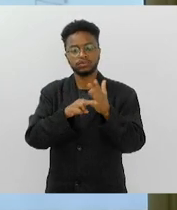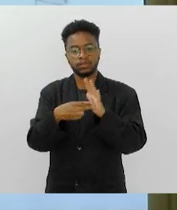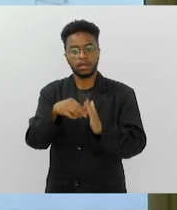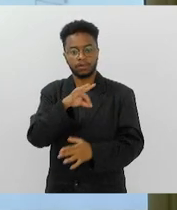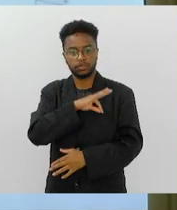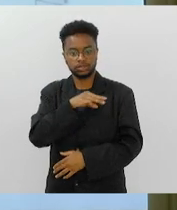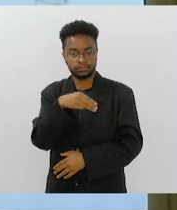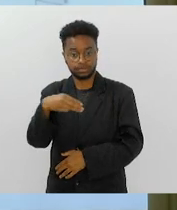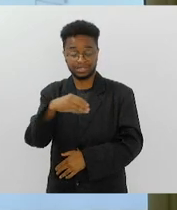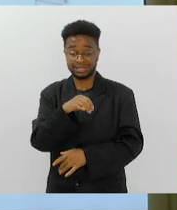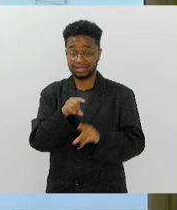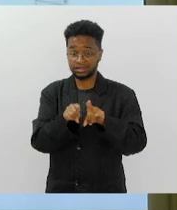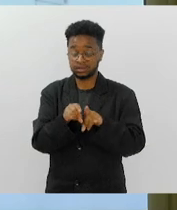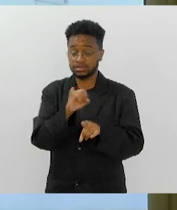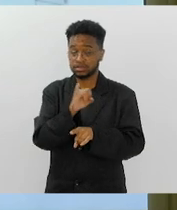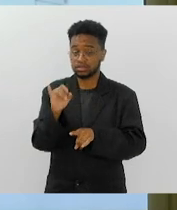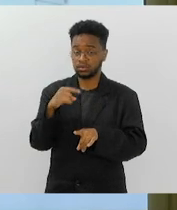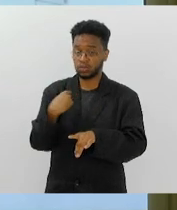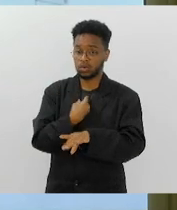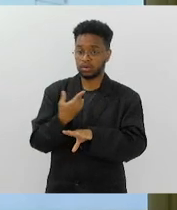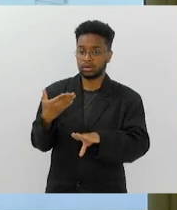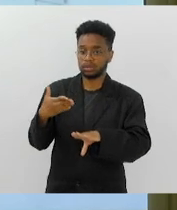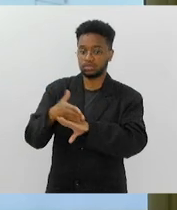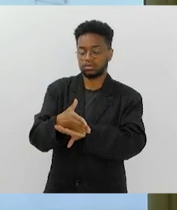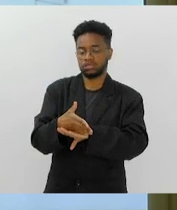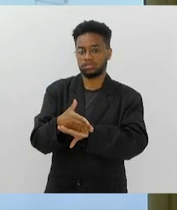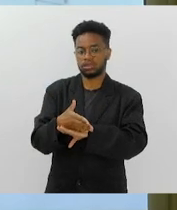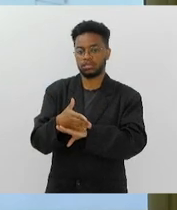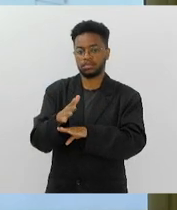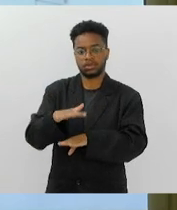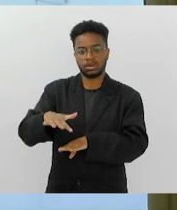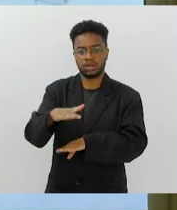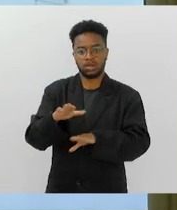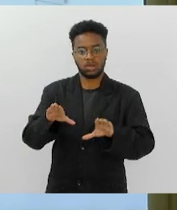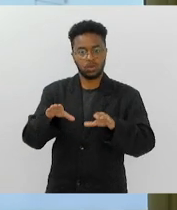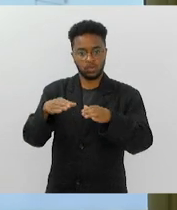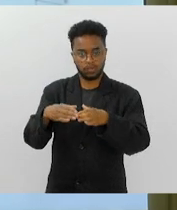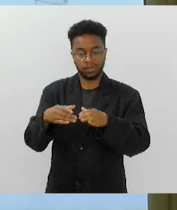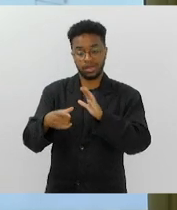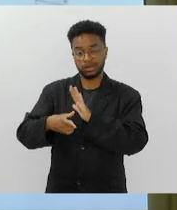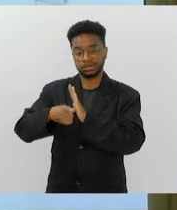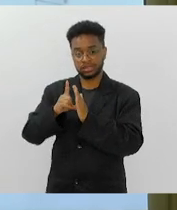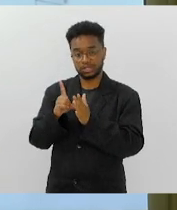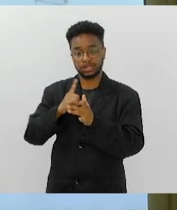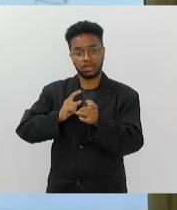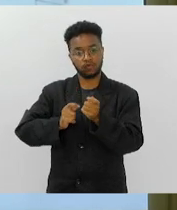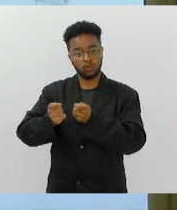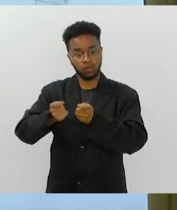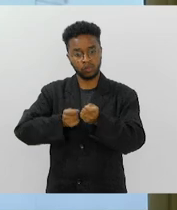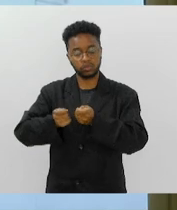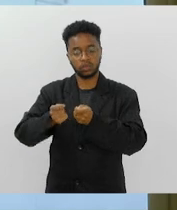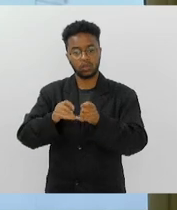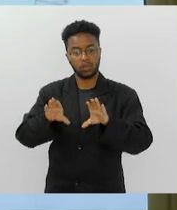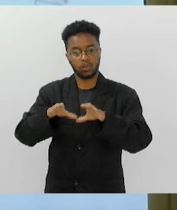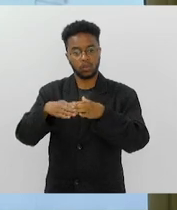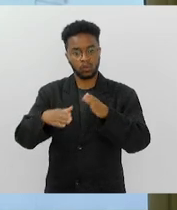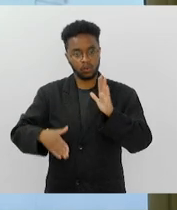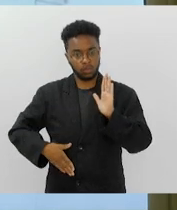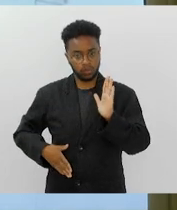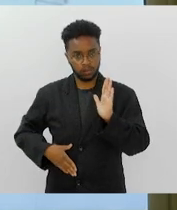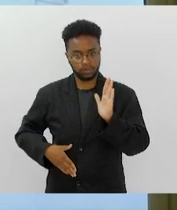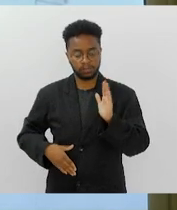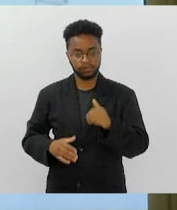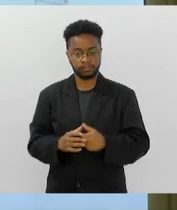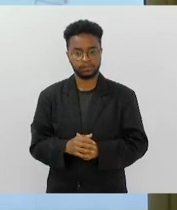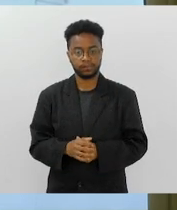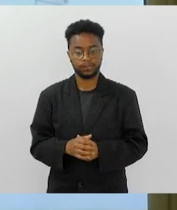algum momento nós entramos naquelas comunidades predominadas pelas organizações criminosas, né, e